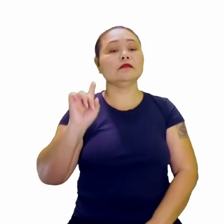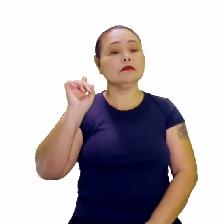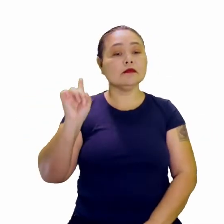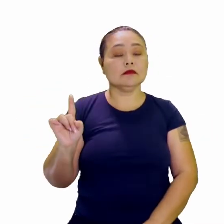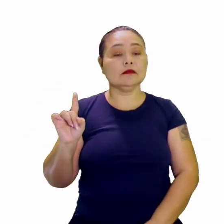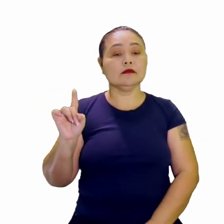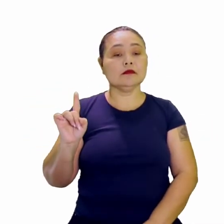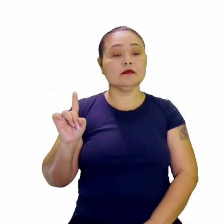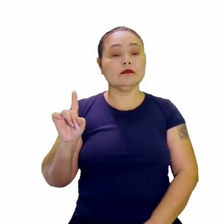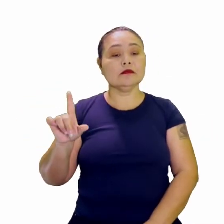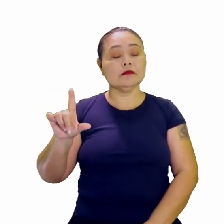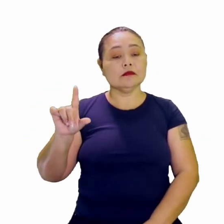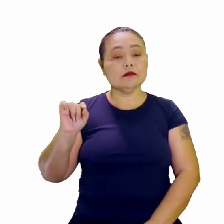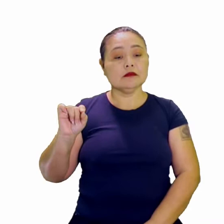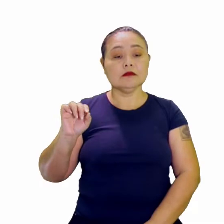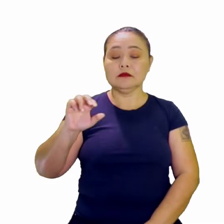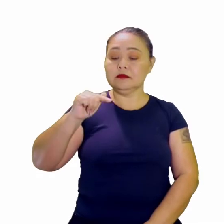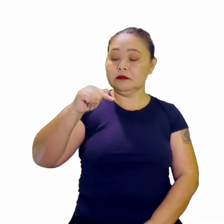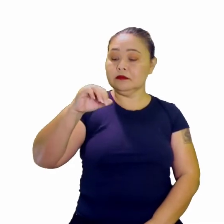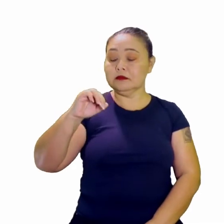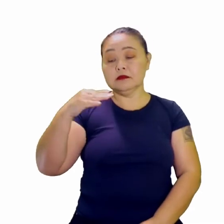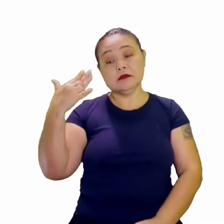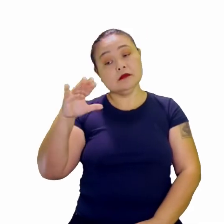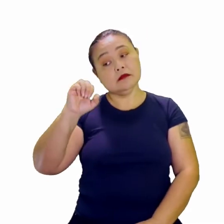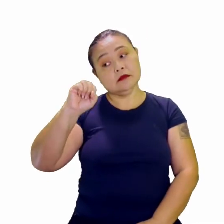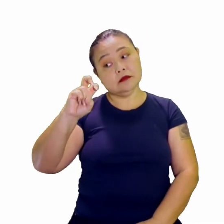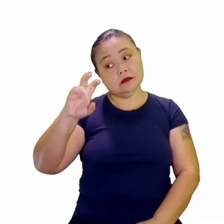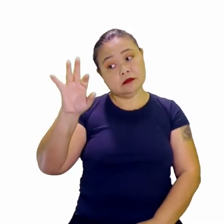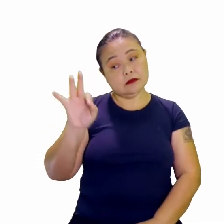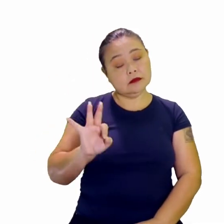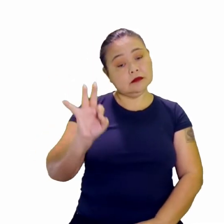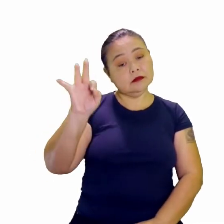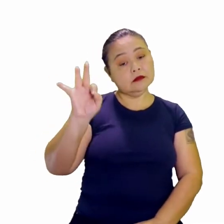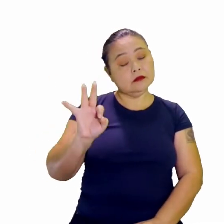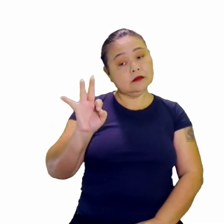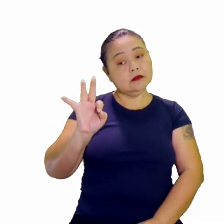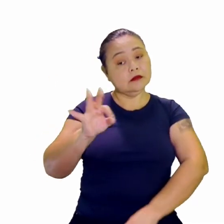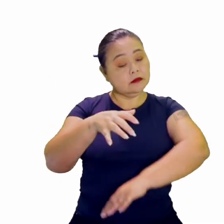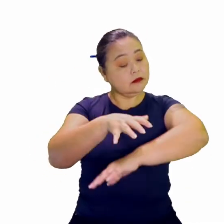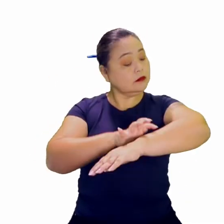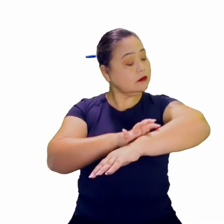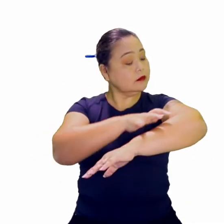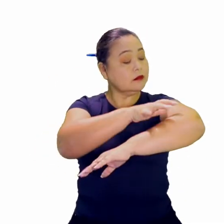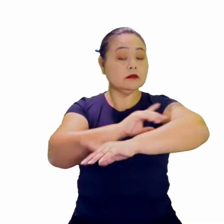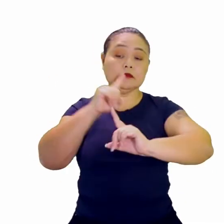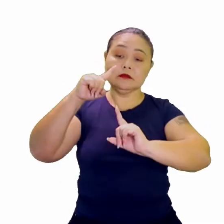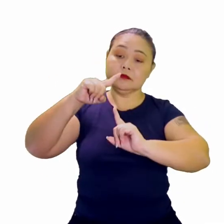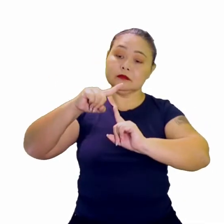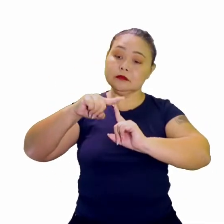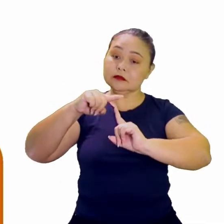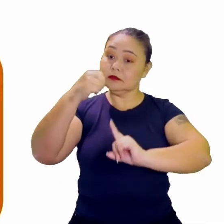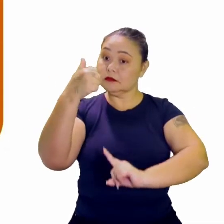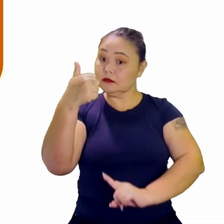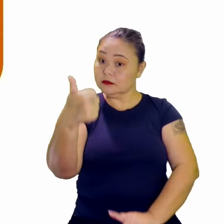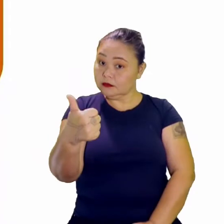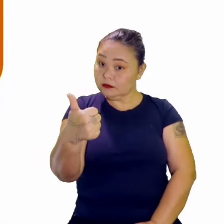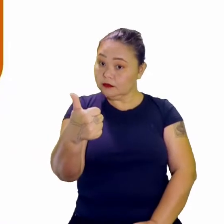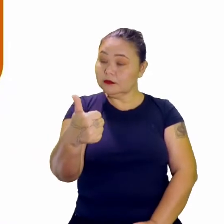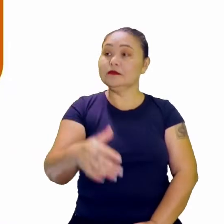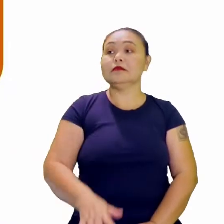Nesse caso, eu vou recrutar de 70% a 85% das fibras do tipo